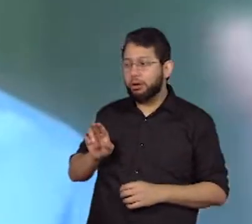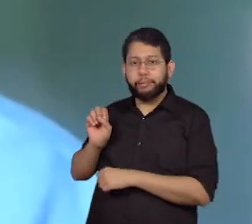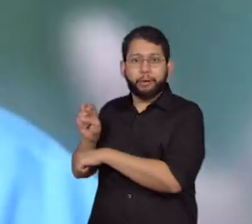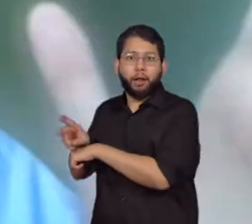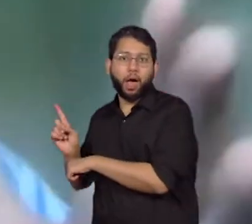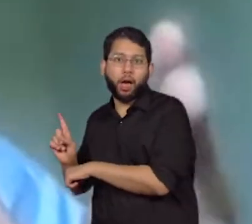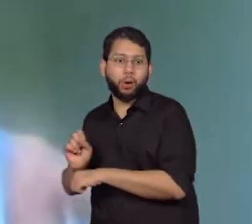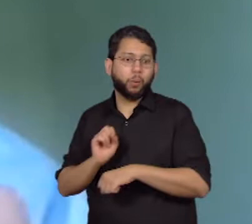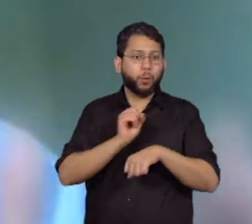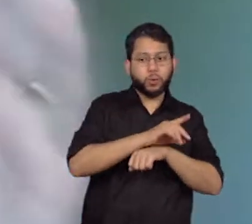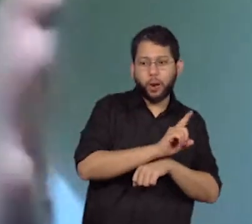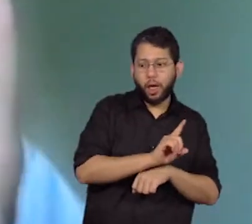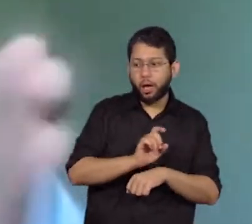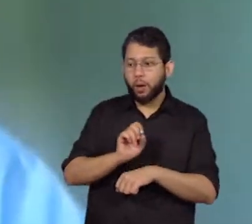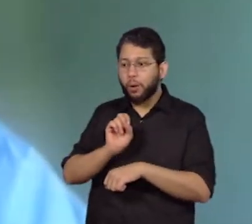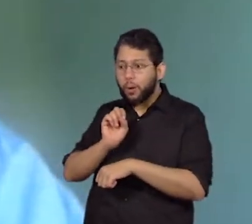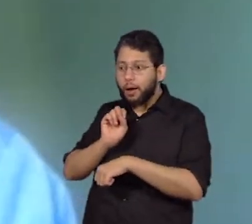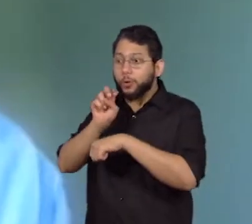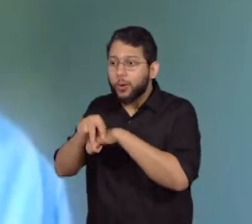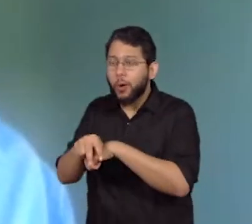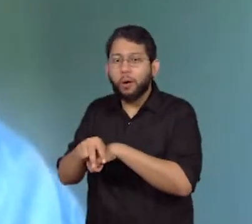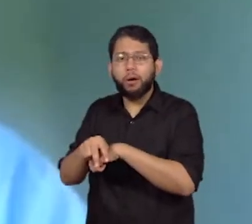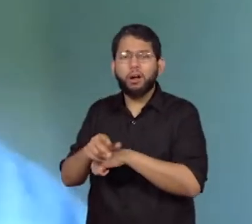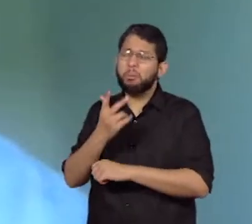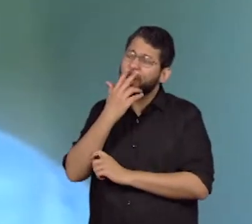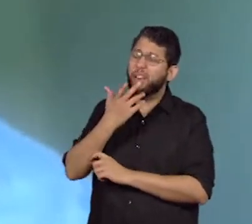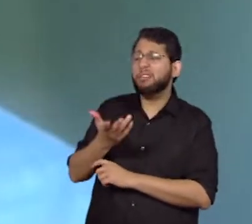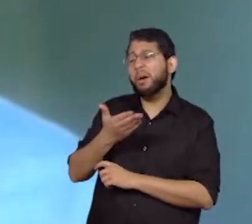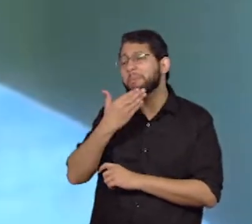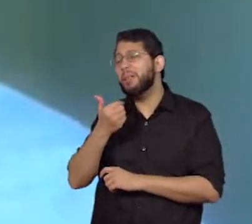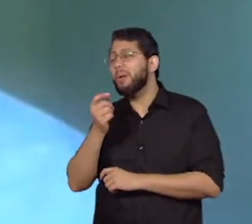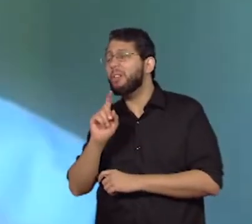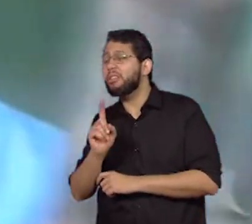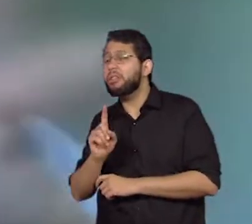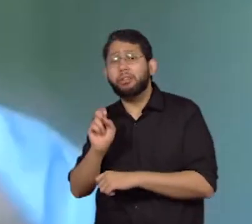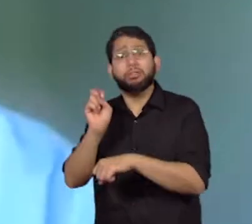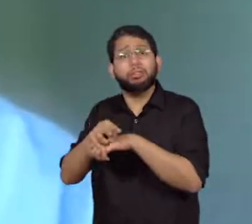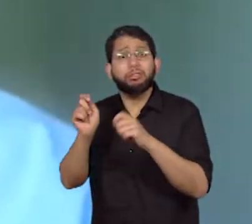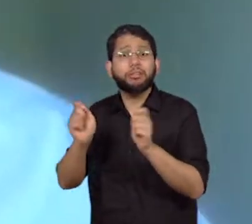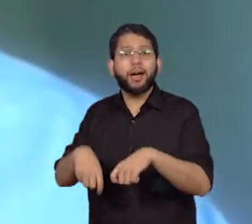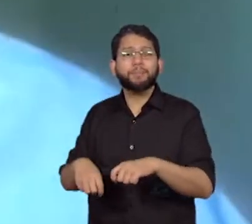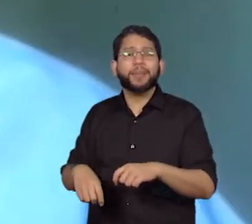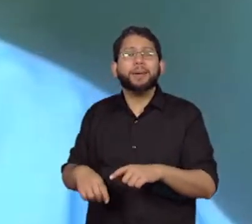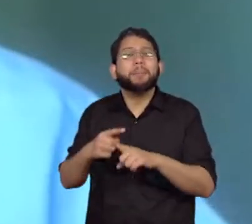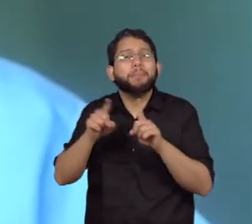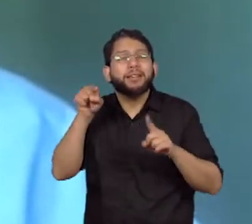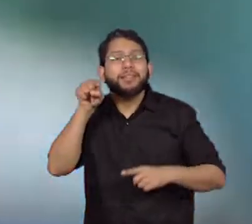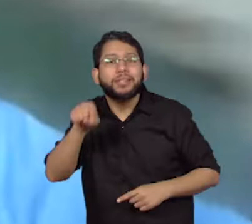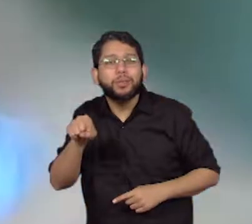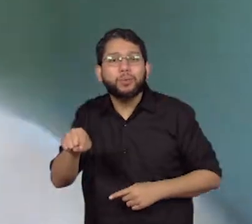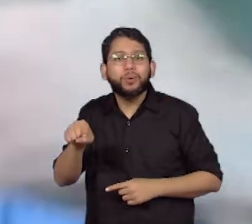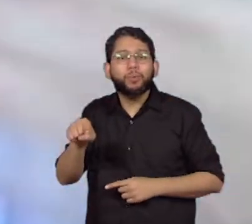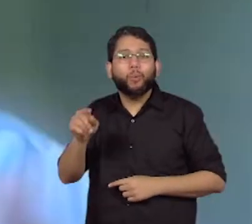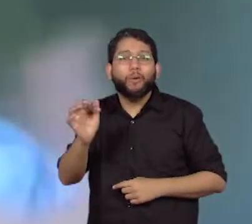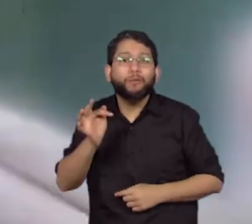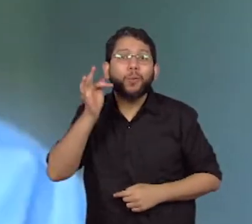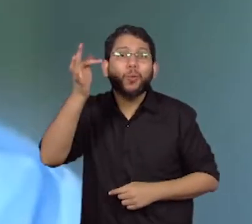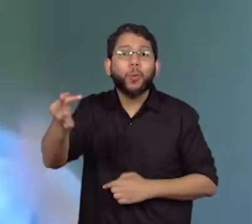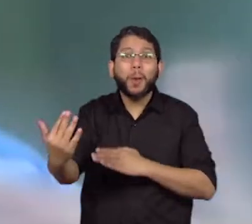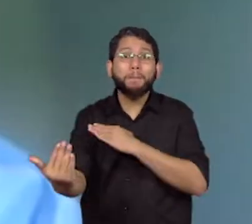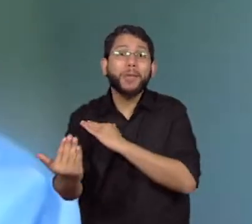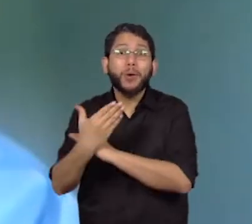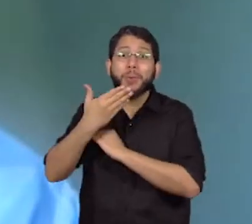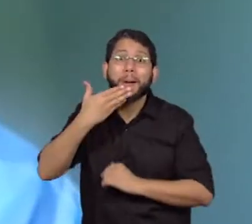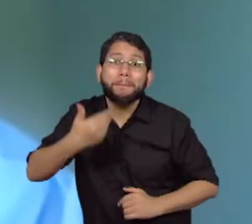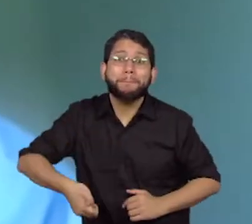que eu falei lá atrás, né? As coisas que vão acontecendo, você às vezes não se dá conta como vão juntar para lá na frente virar alguma coisa positiva,